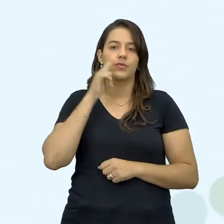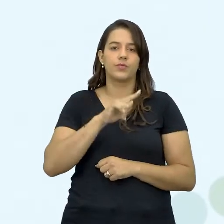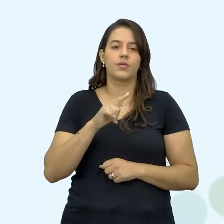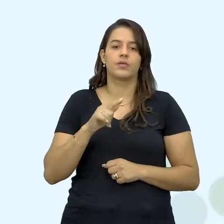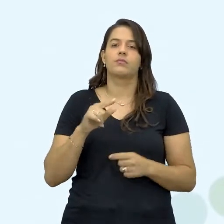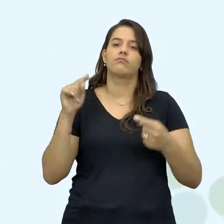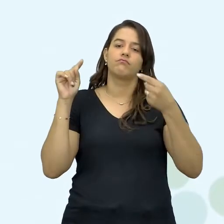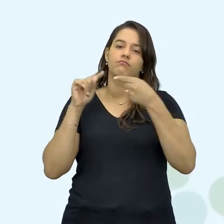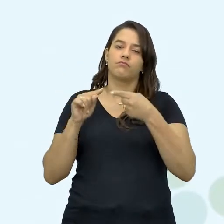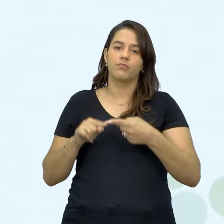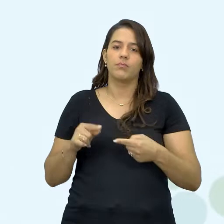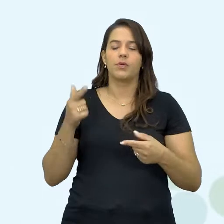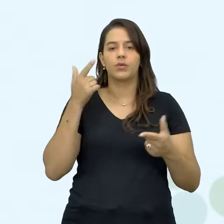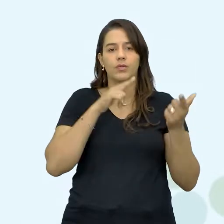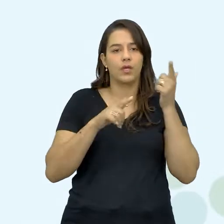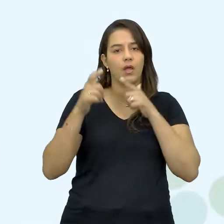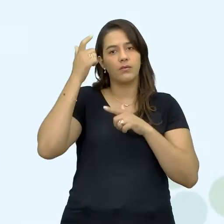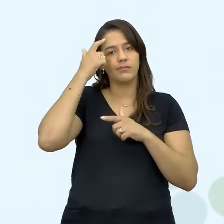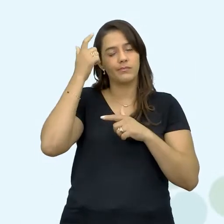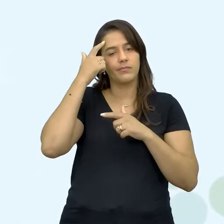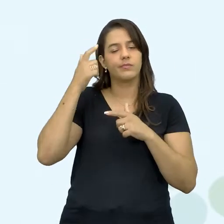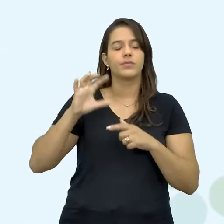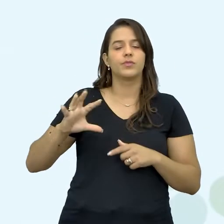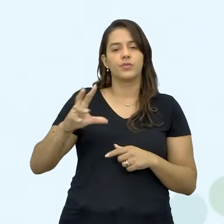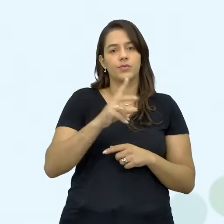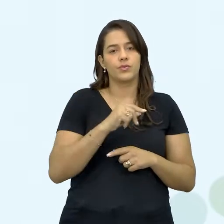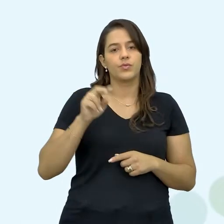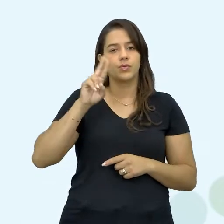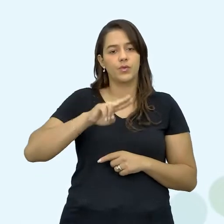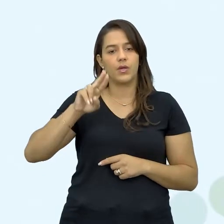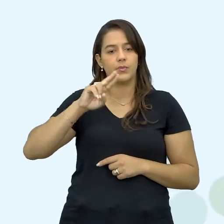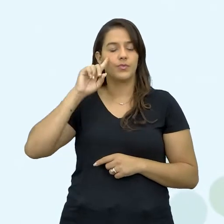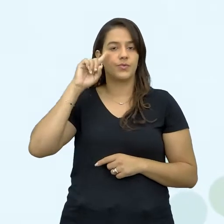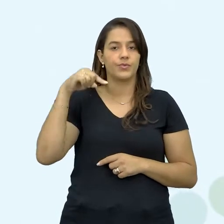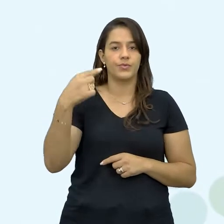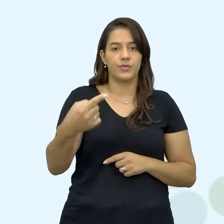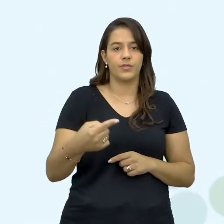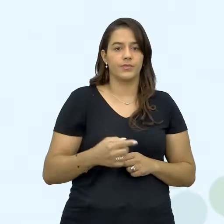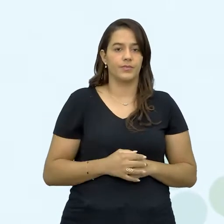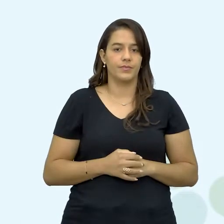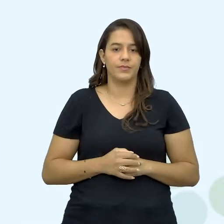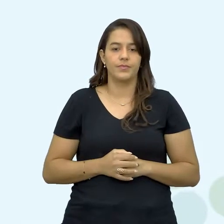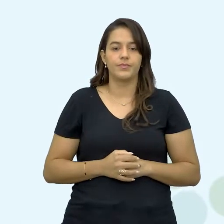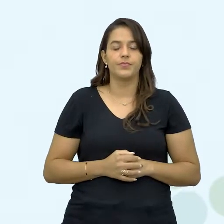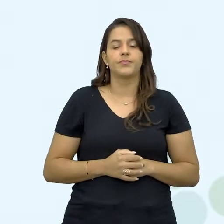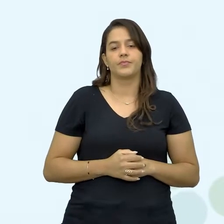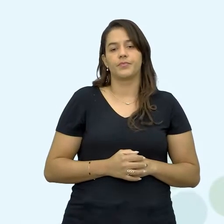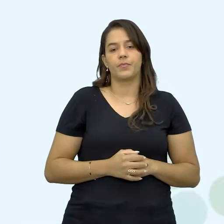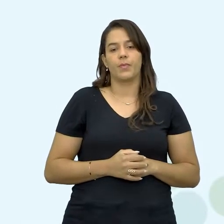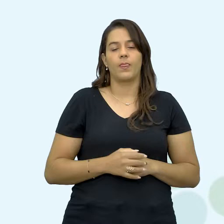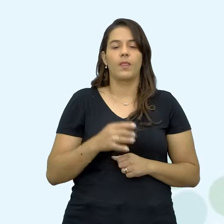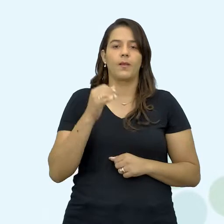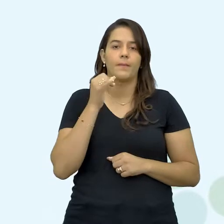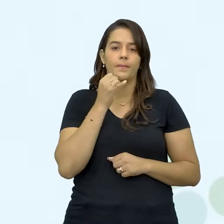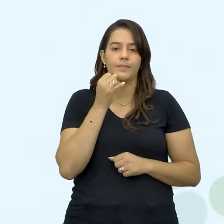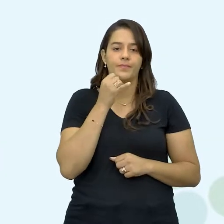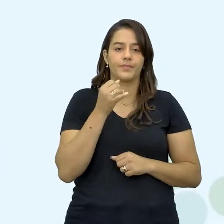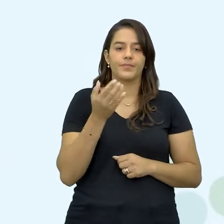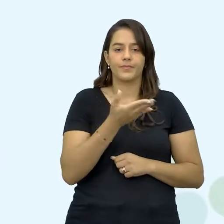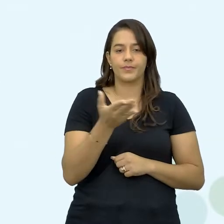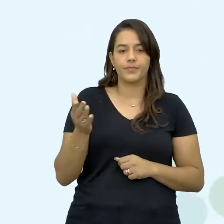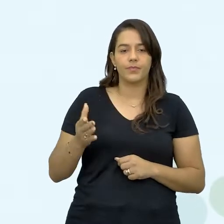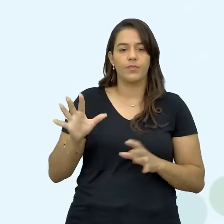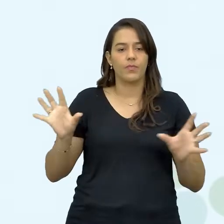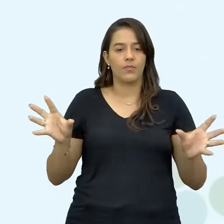para ter essa consciência, para ter essa conscientização sobre os hábitos diários, né? Pensando aqui, por exemplo, selecionar e